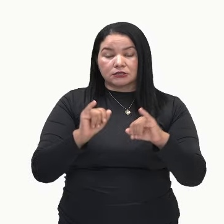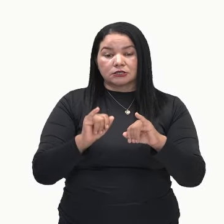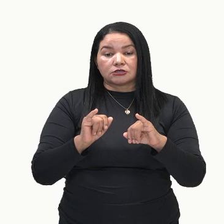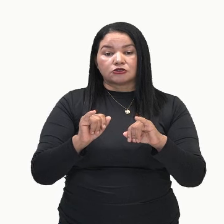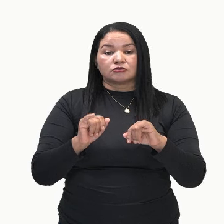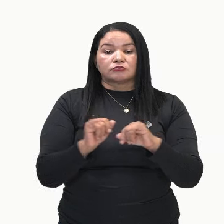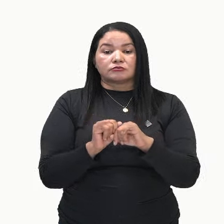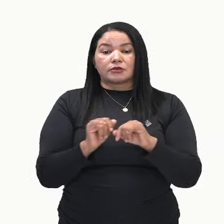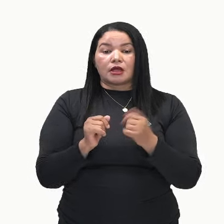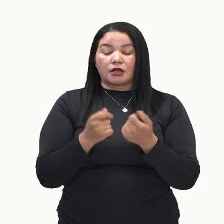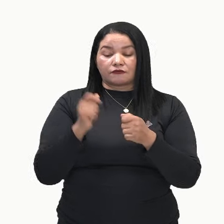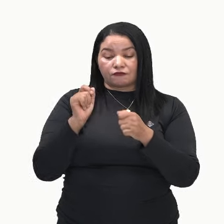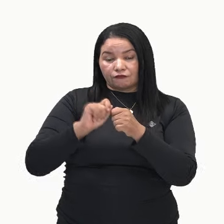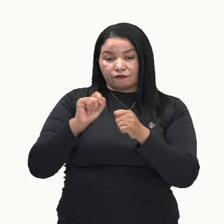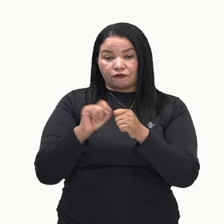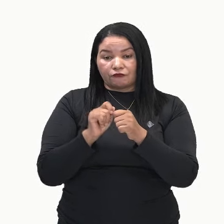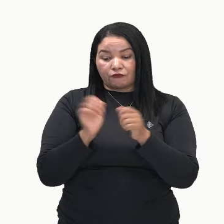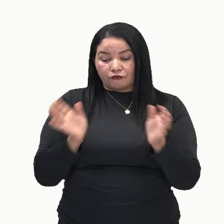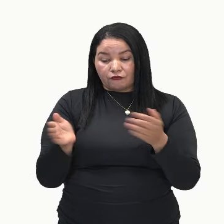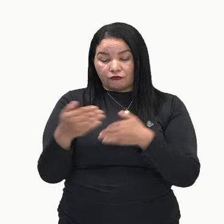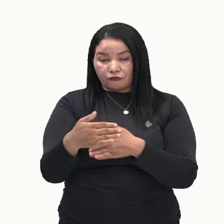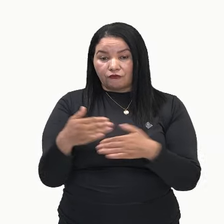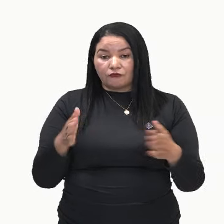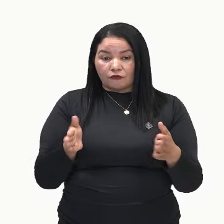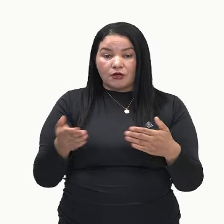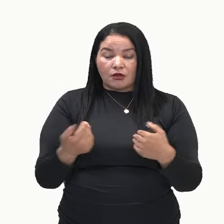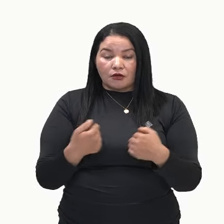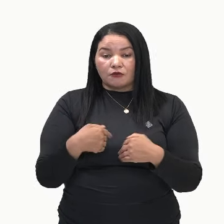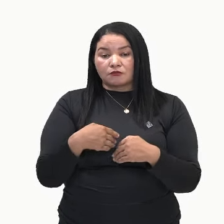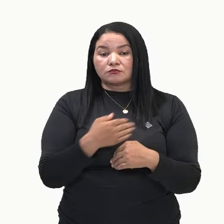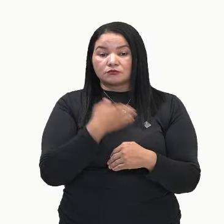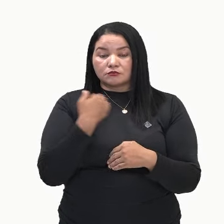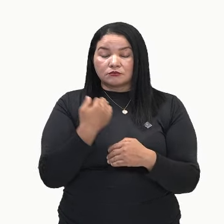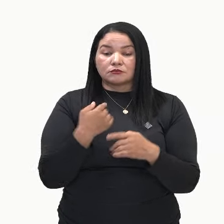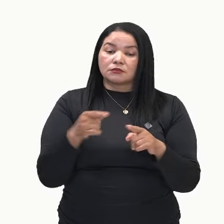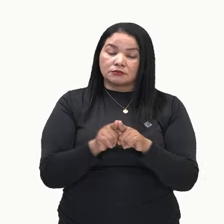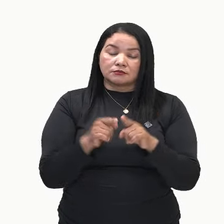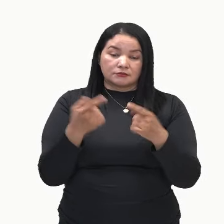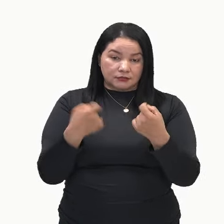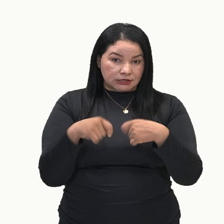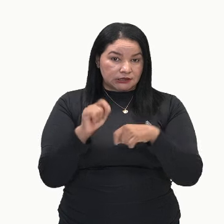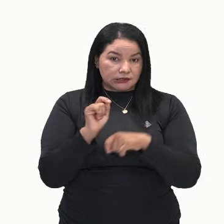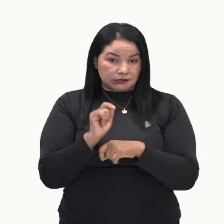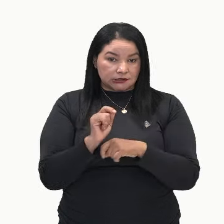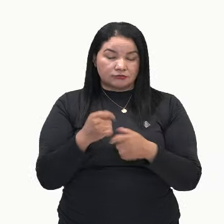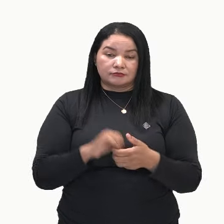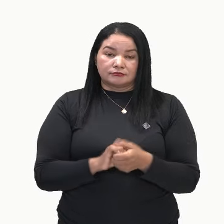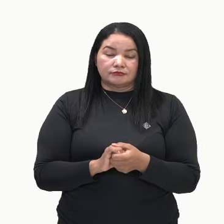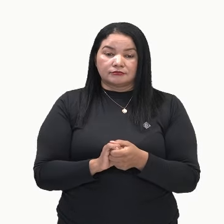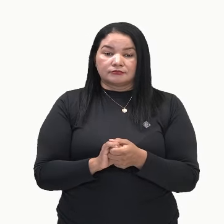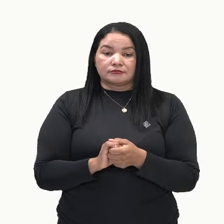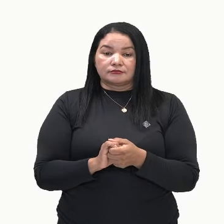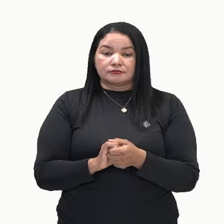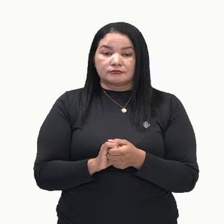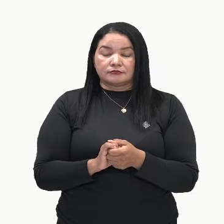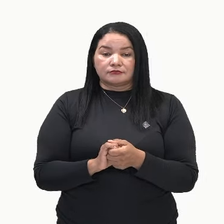que se aproveita dos seus clientes que estão ali precisando muito, né? Utilizando